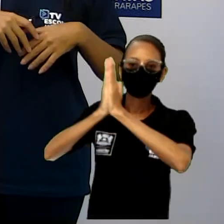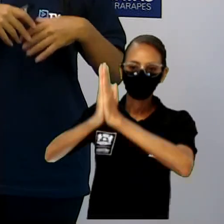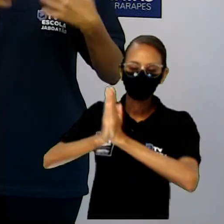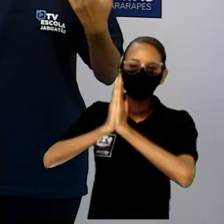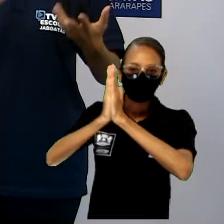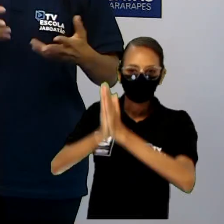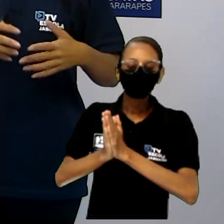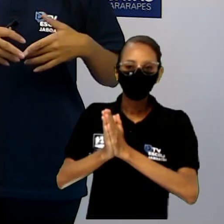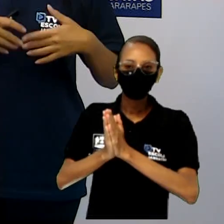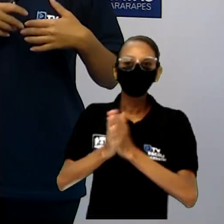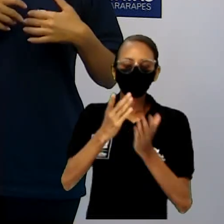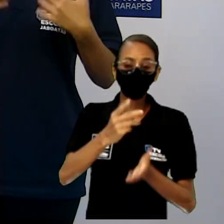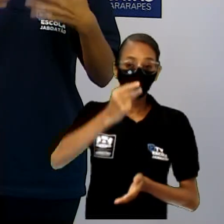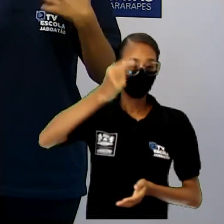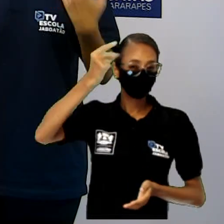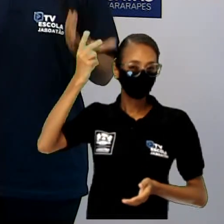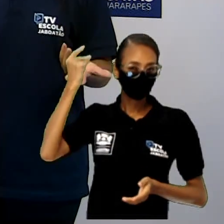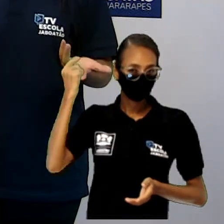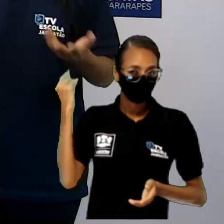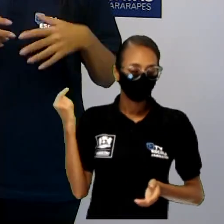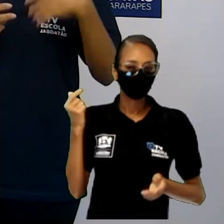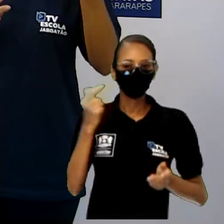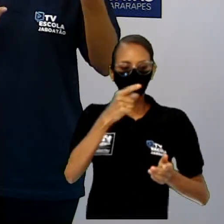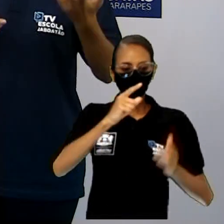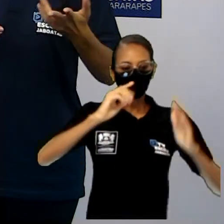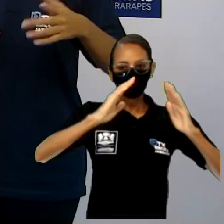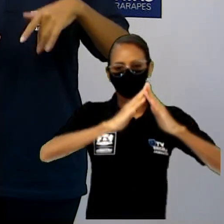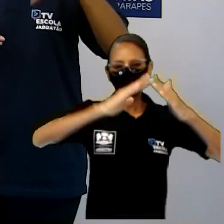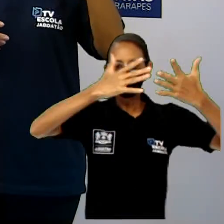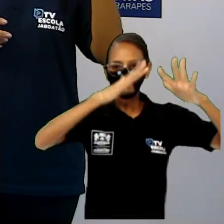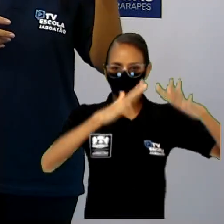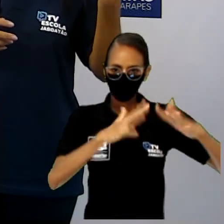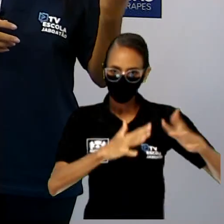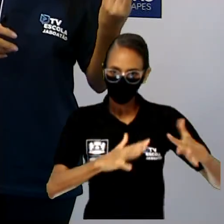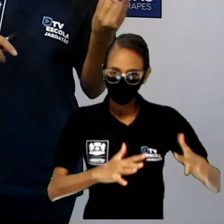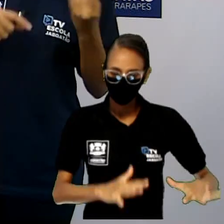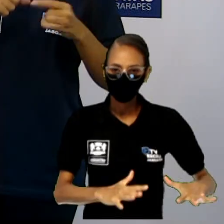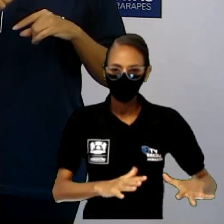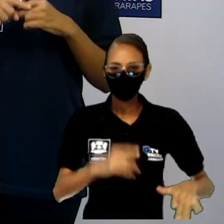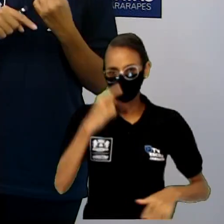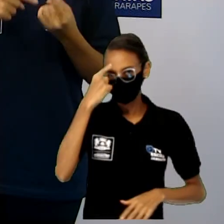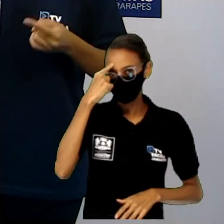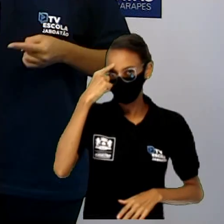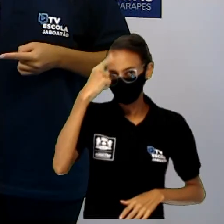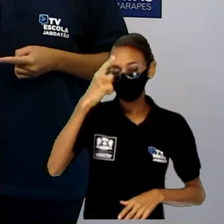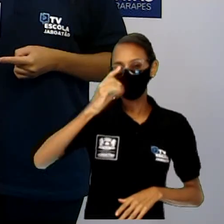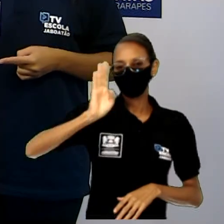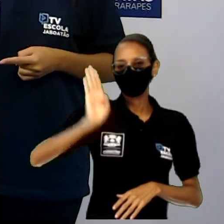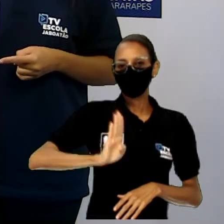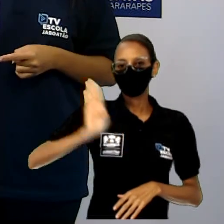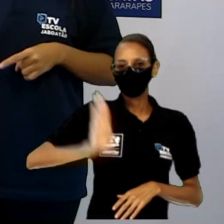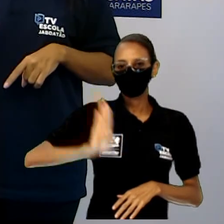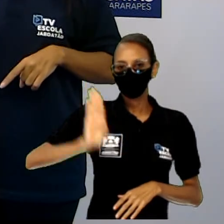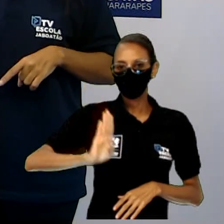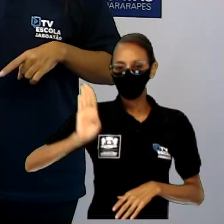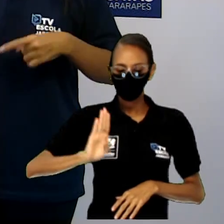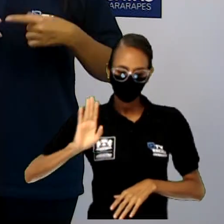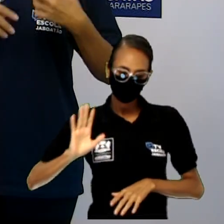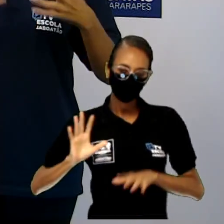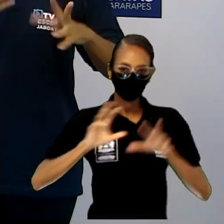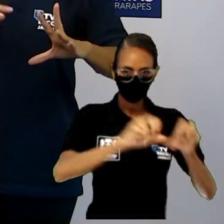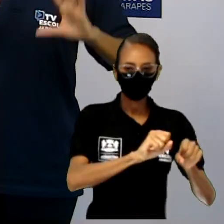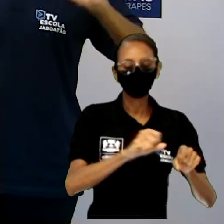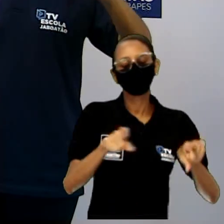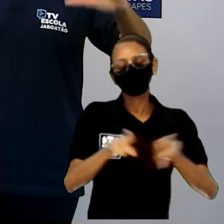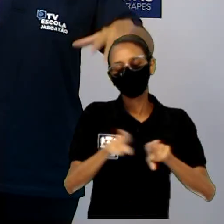ele foi destruído aí algumas vezes, na verdade 2 vezes, pelos babilônios e depois pelos romanos,